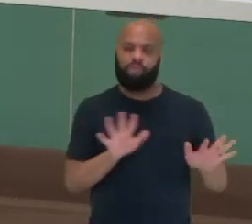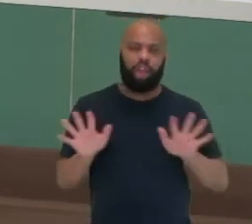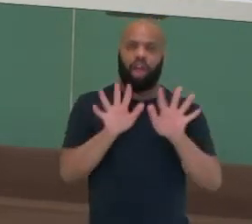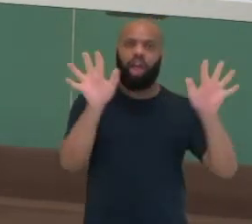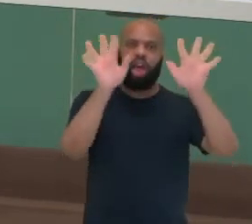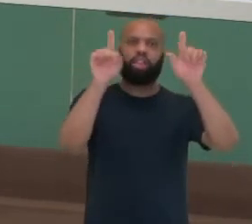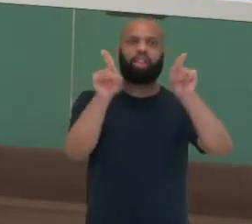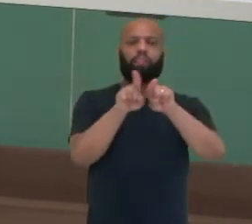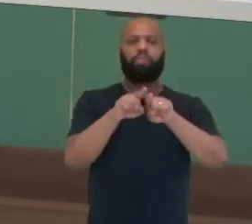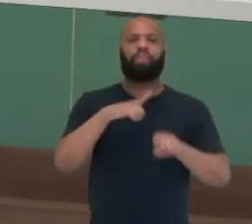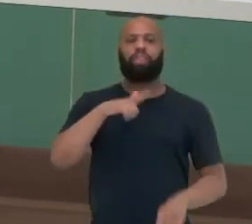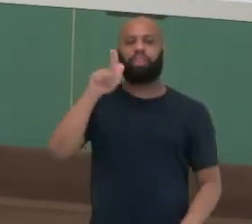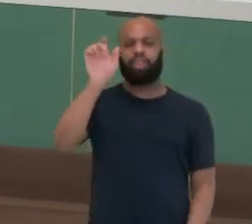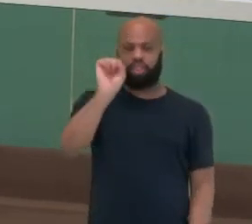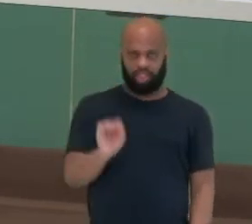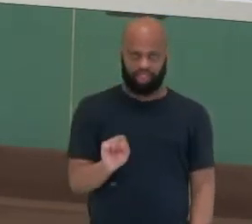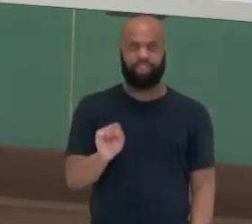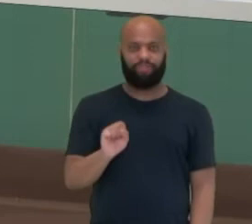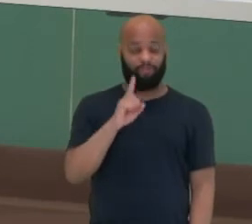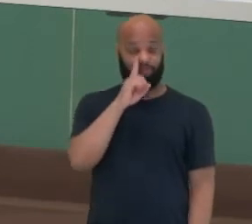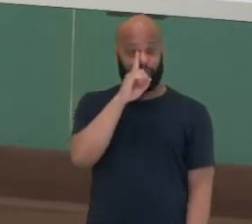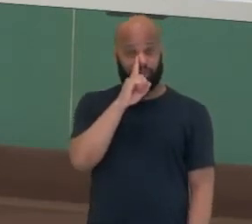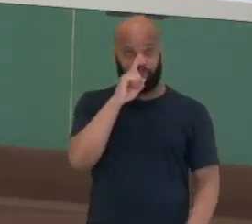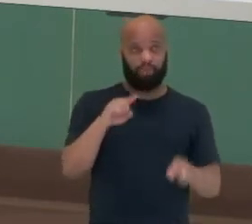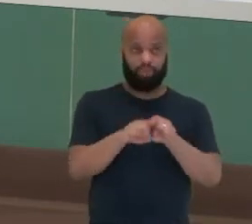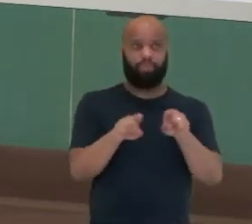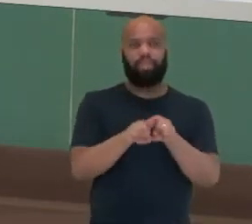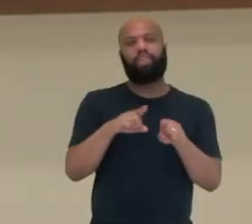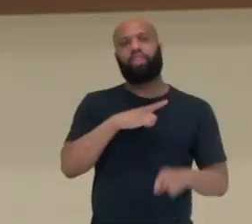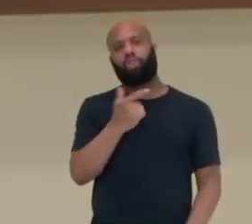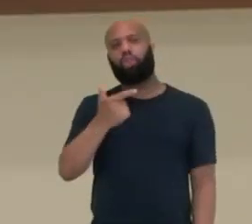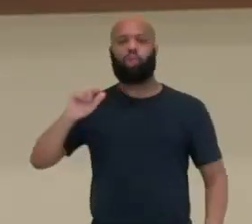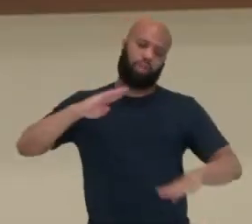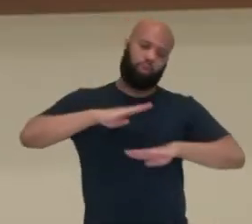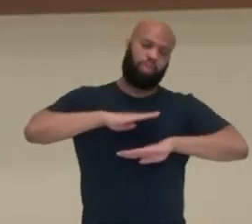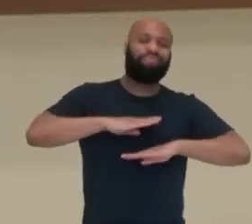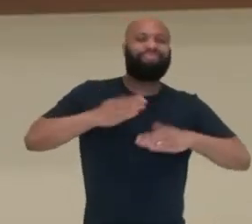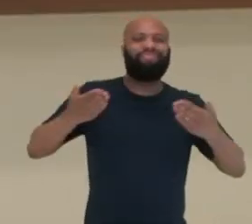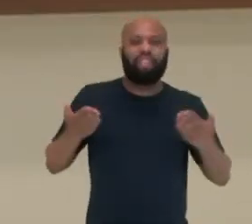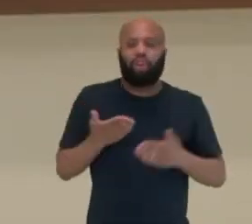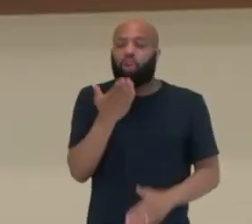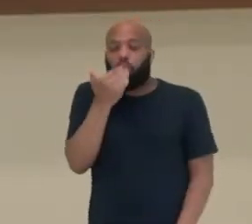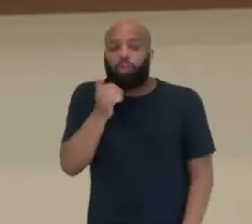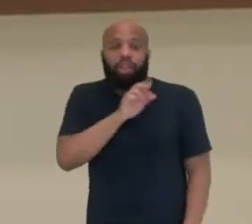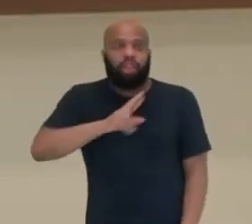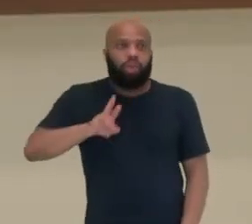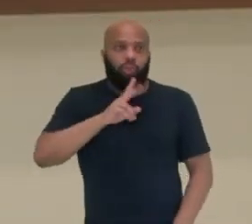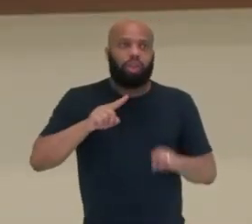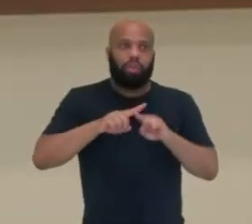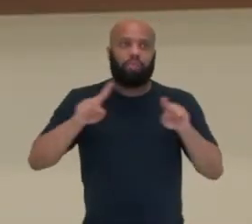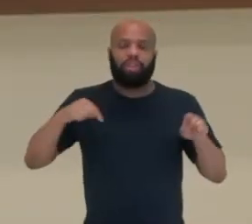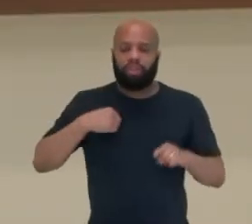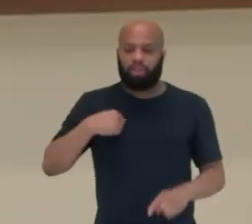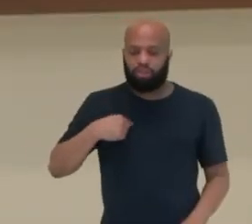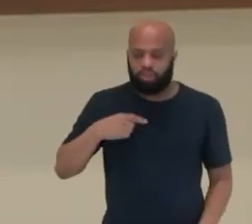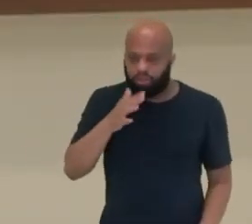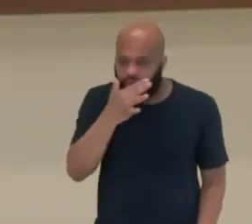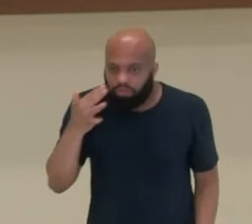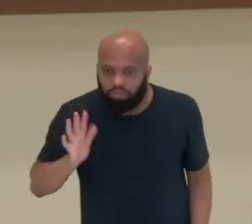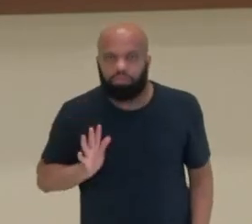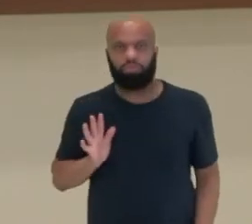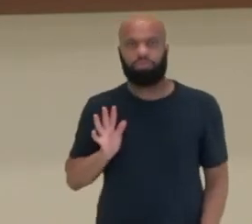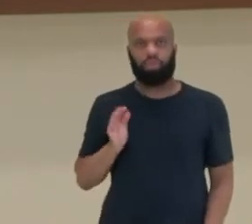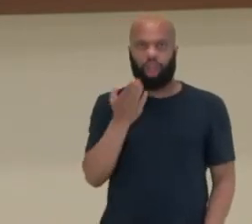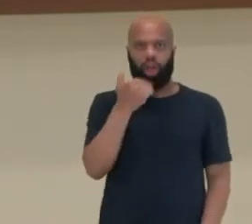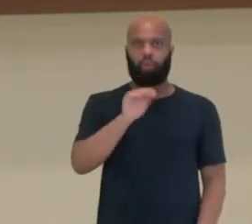tóxicos. Então imagine uma outra situação. Agora não estamos falando de alimentos, que eu sinto o cheiro do que eu vou